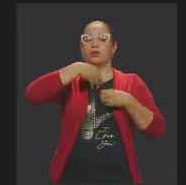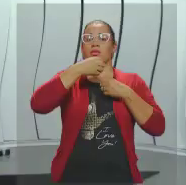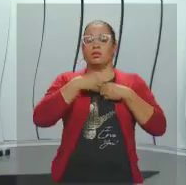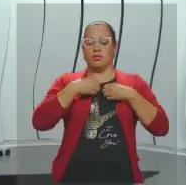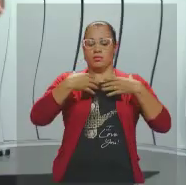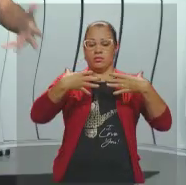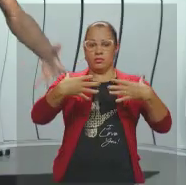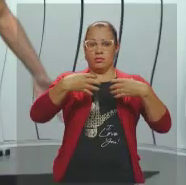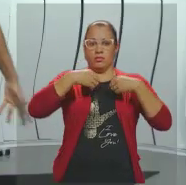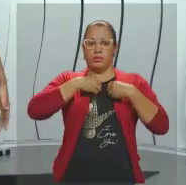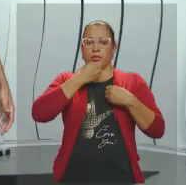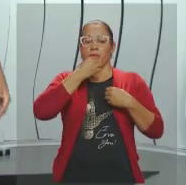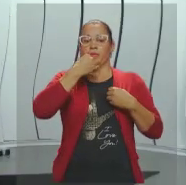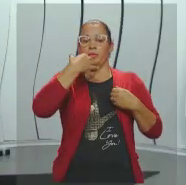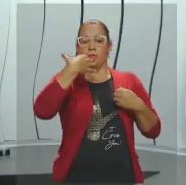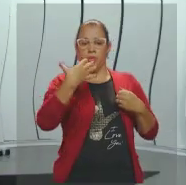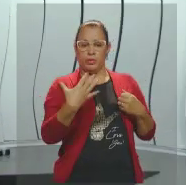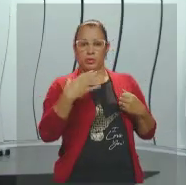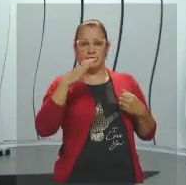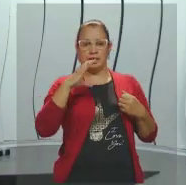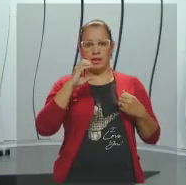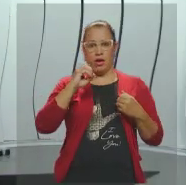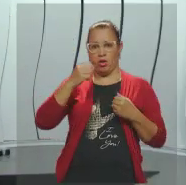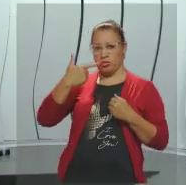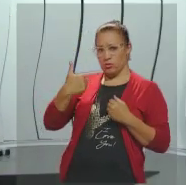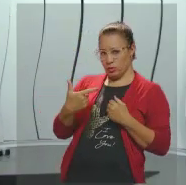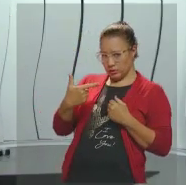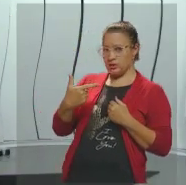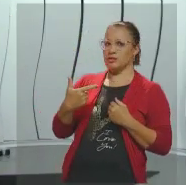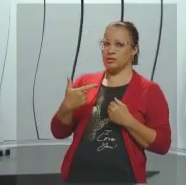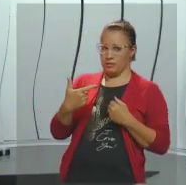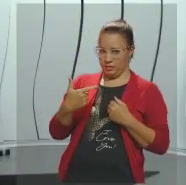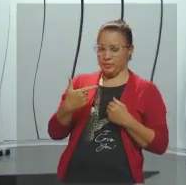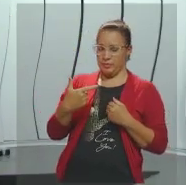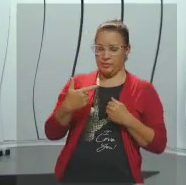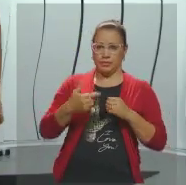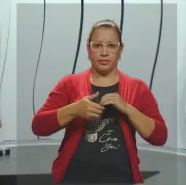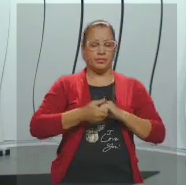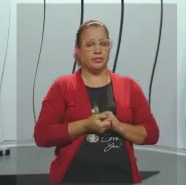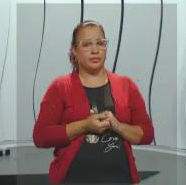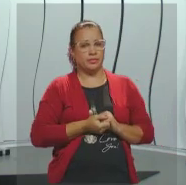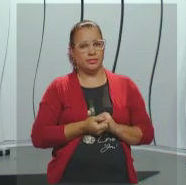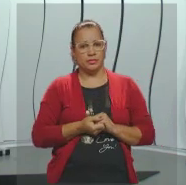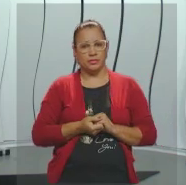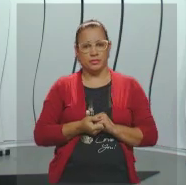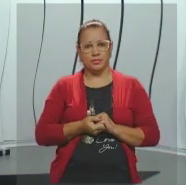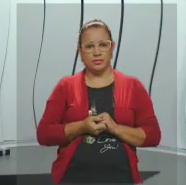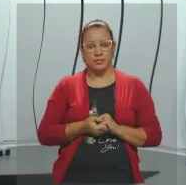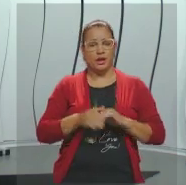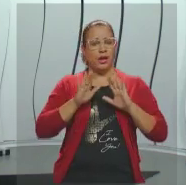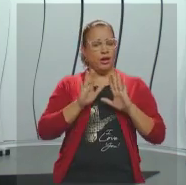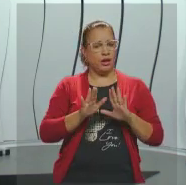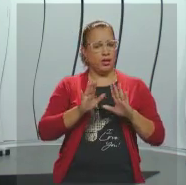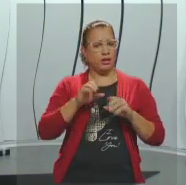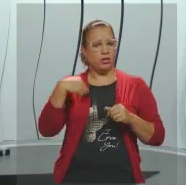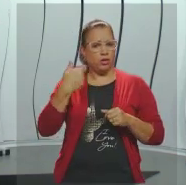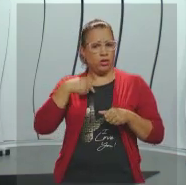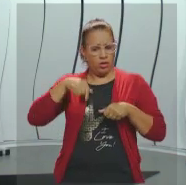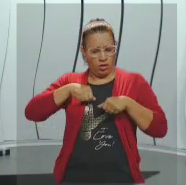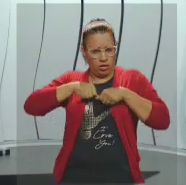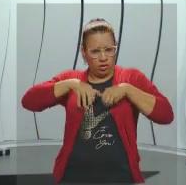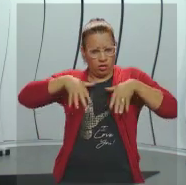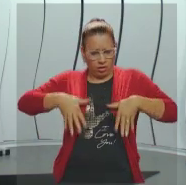voltar e você jogar fora aqui na hora que você expirar, jogar o ar para fora. Essa região que faz essa